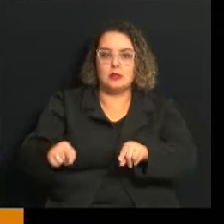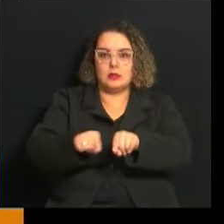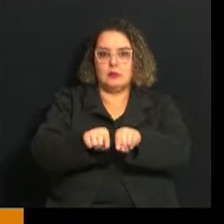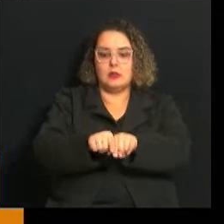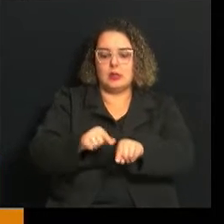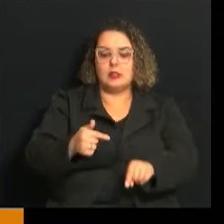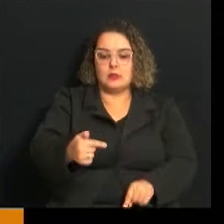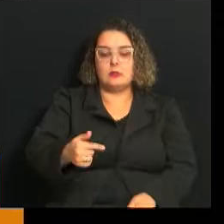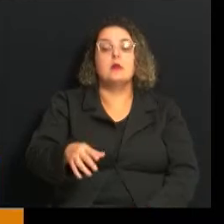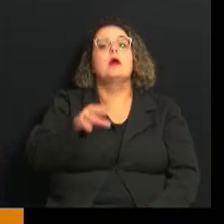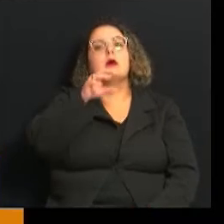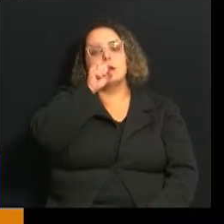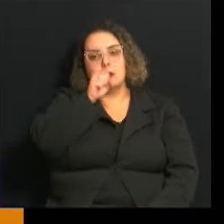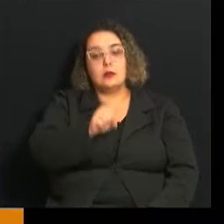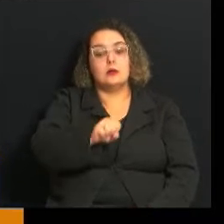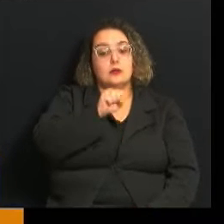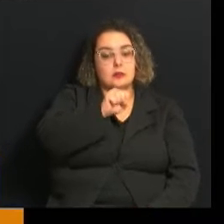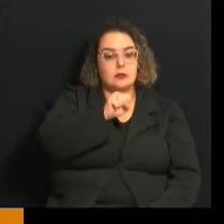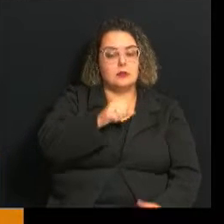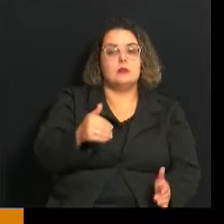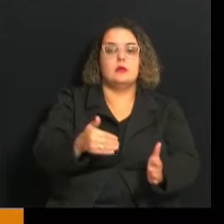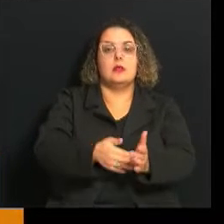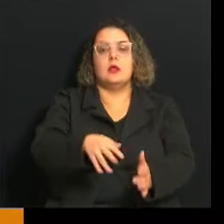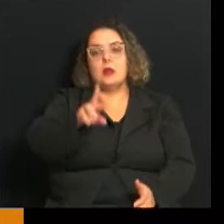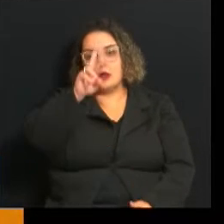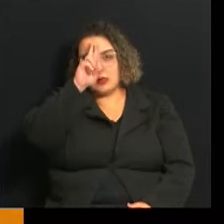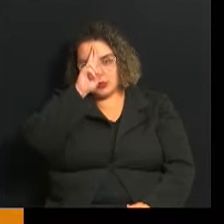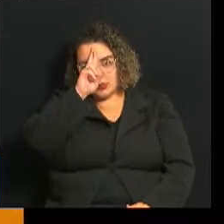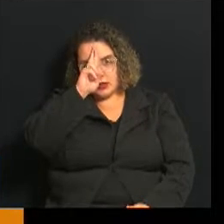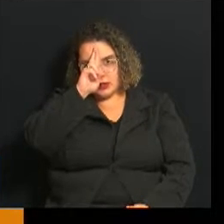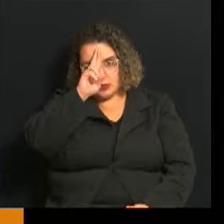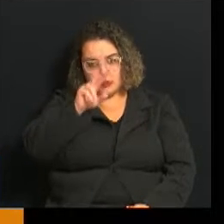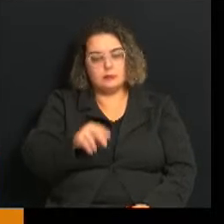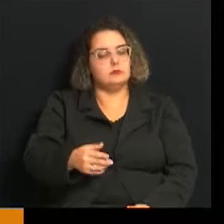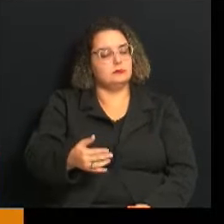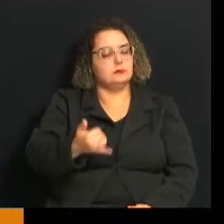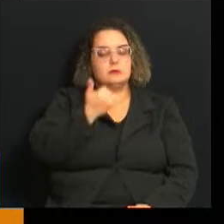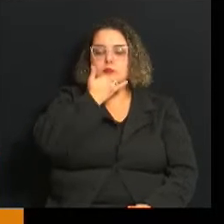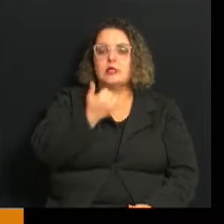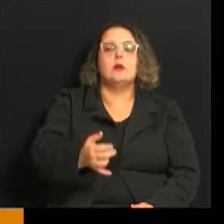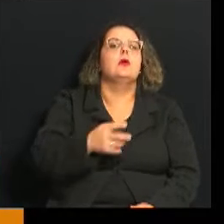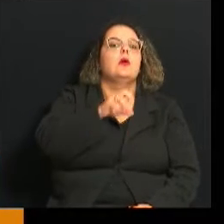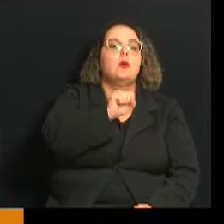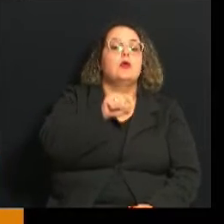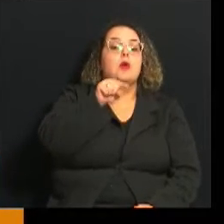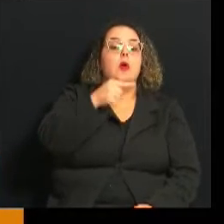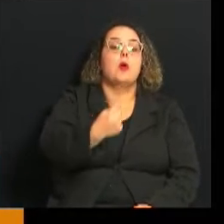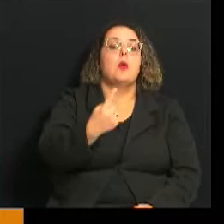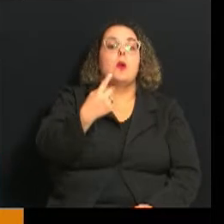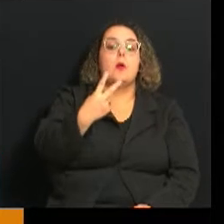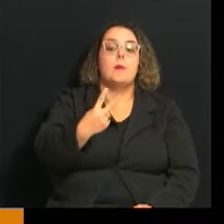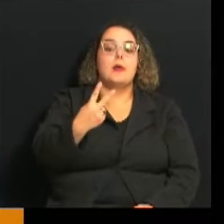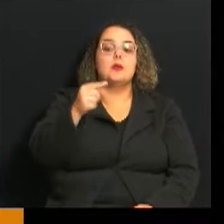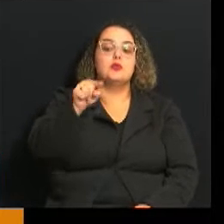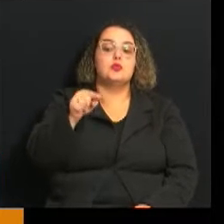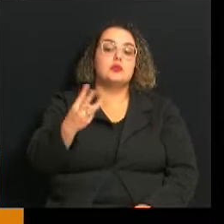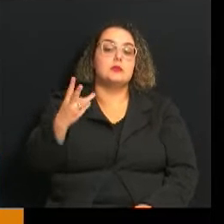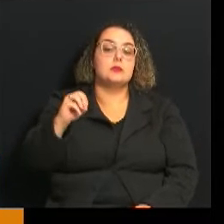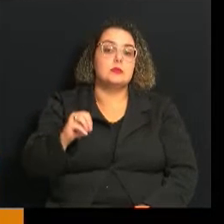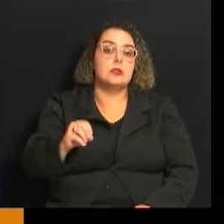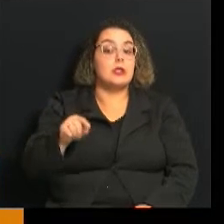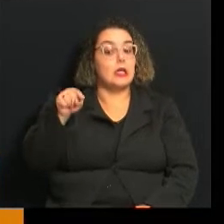aos sábados, das 8 ao meio-dia e meia. E lá no centro, devido à alta